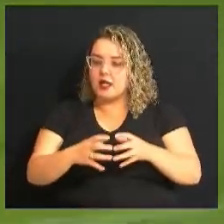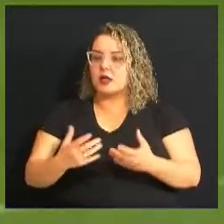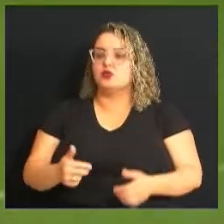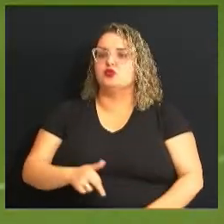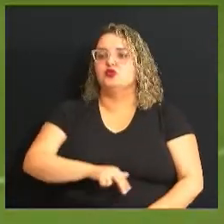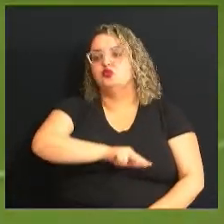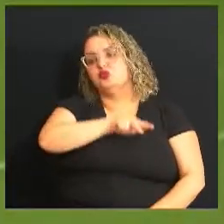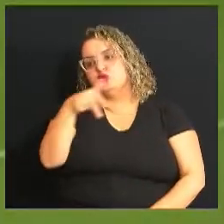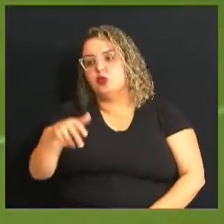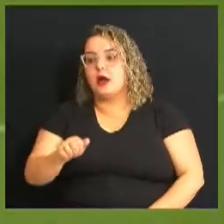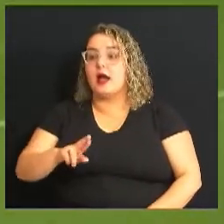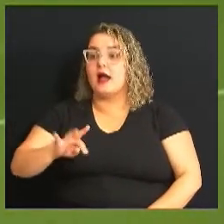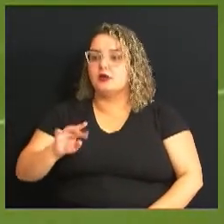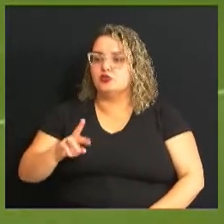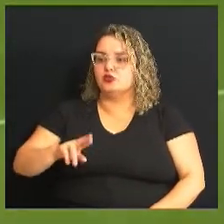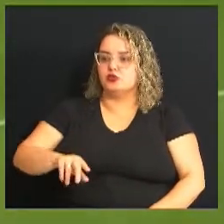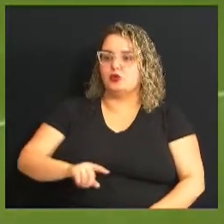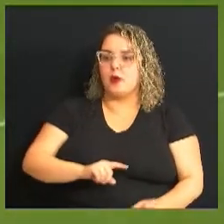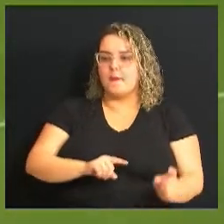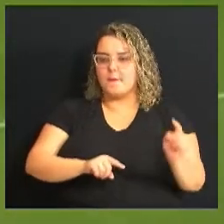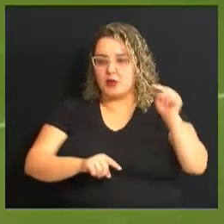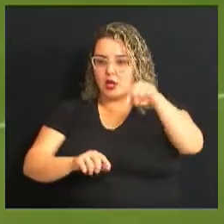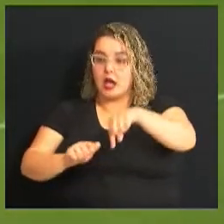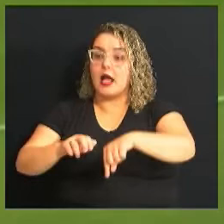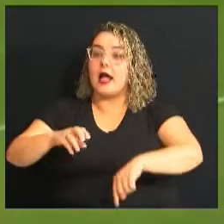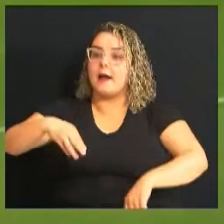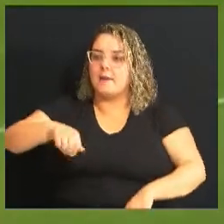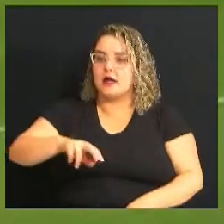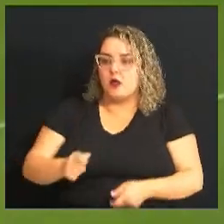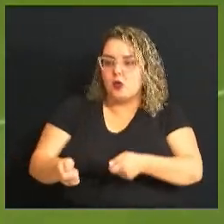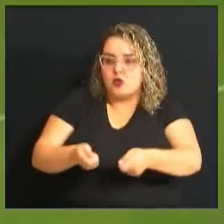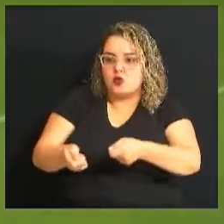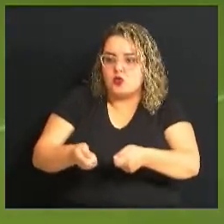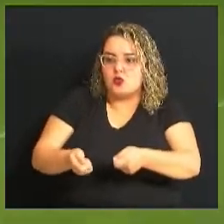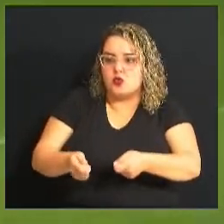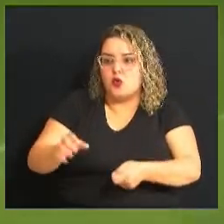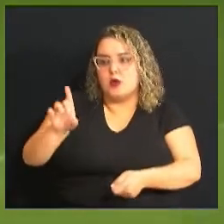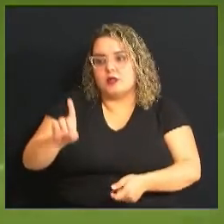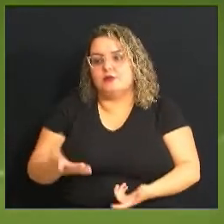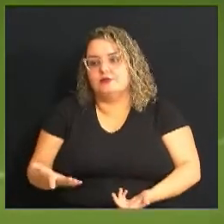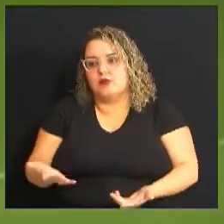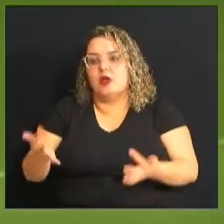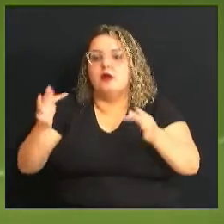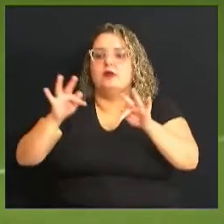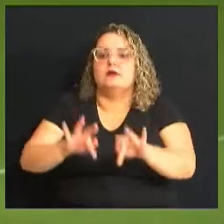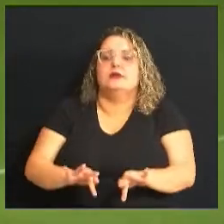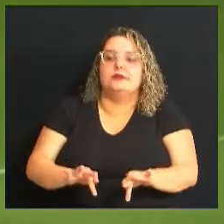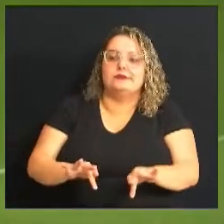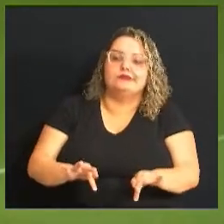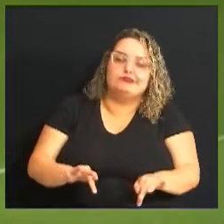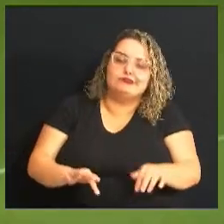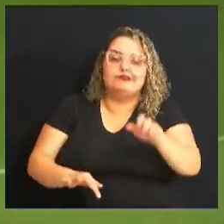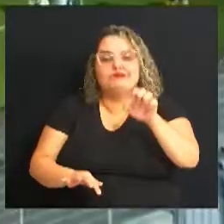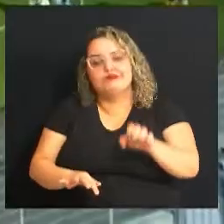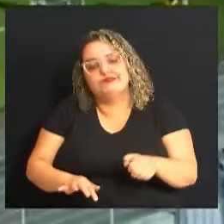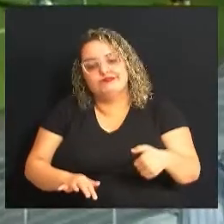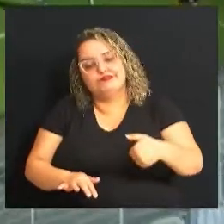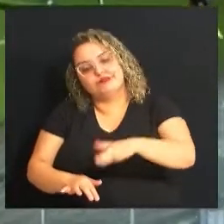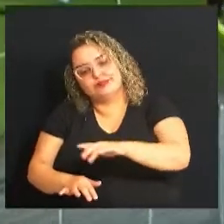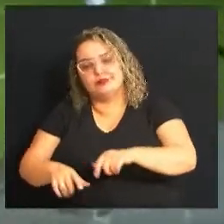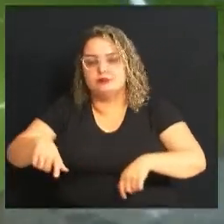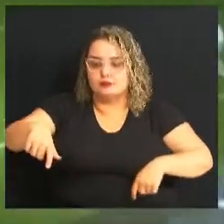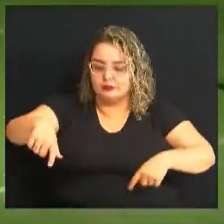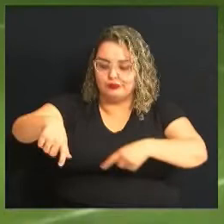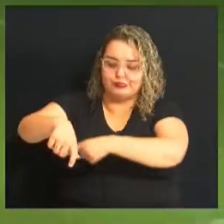para Arthur, que cruzou. Amaral dominou com a direita e finalizou com a esquerda, para fora. No